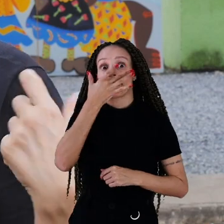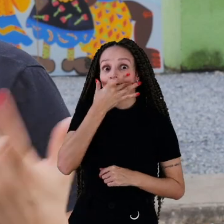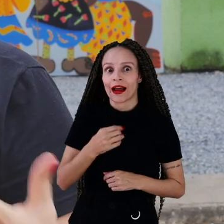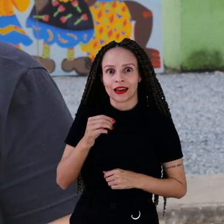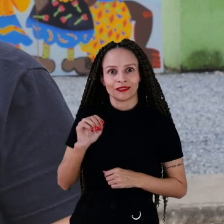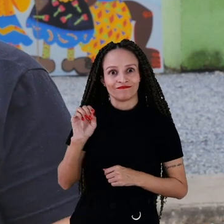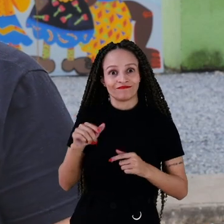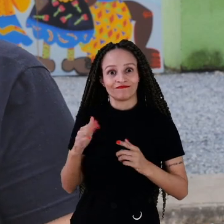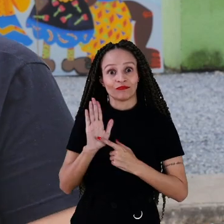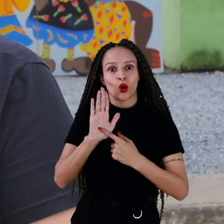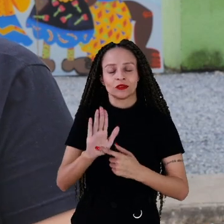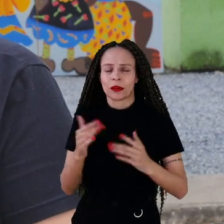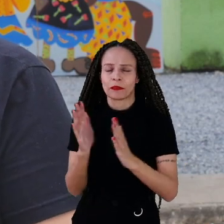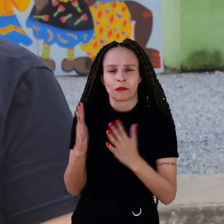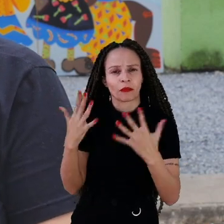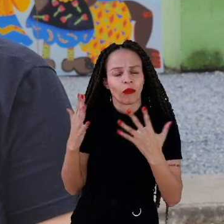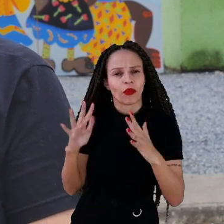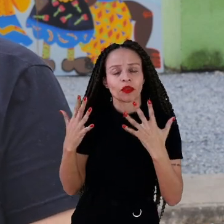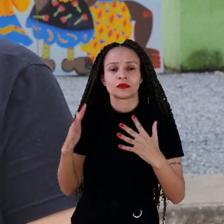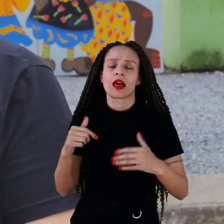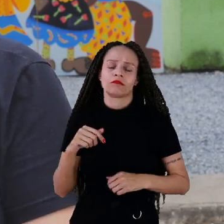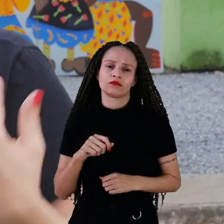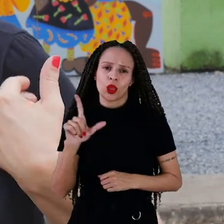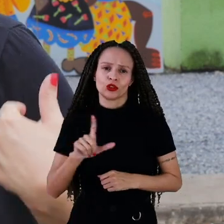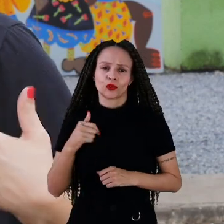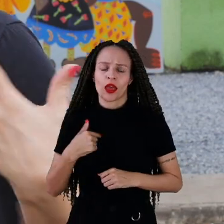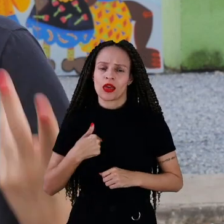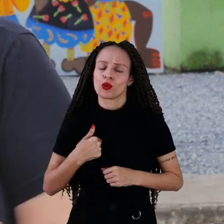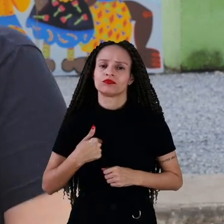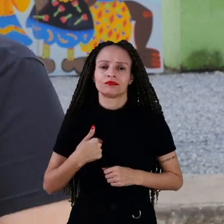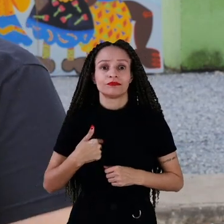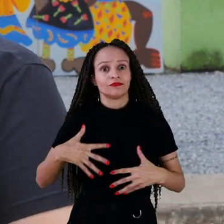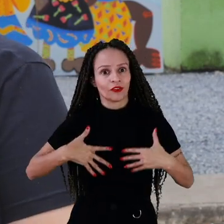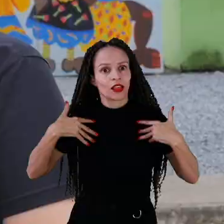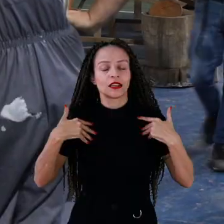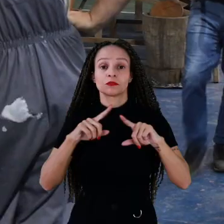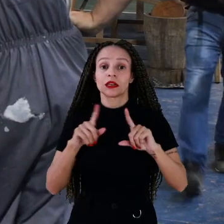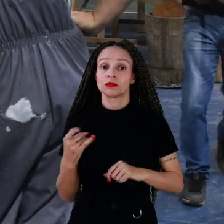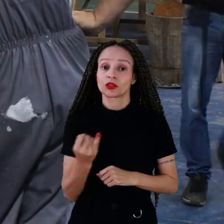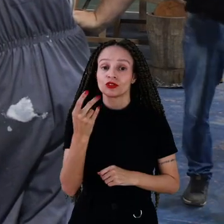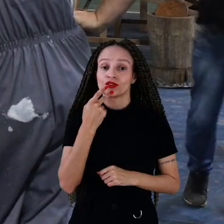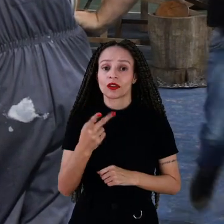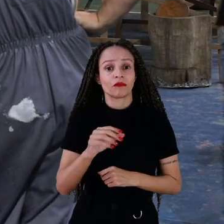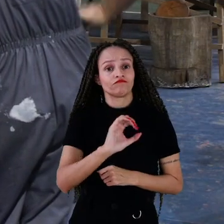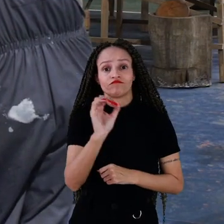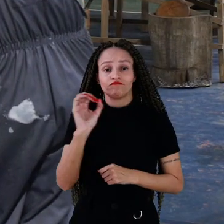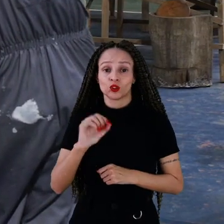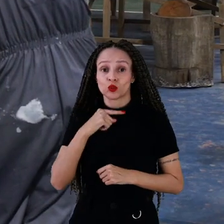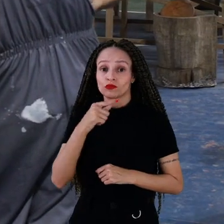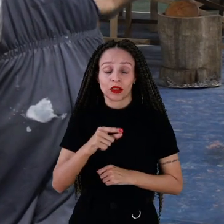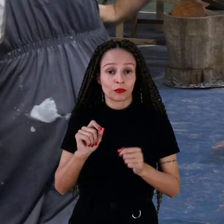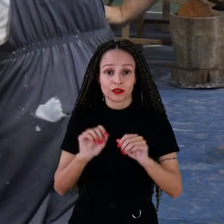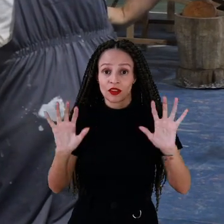acabo sendo a cara do evento. Ai, parabéns, parabéns, parabéns, e lógico, fico feliz, envaidecida. Mas é importante dizer que ninguém